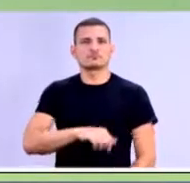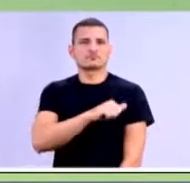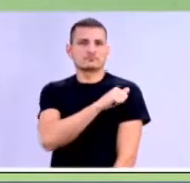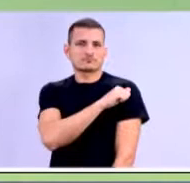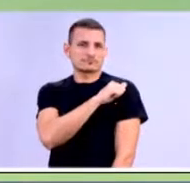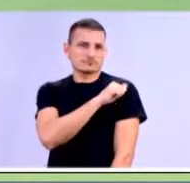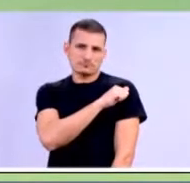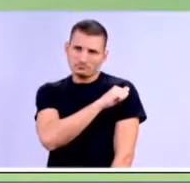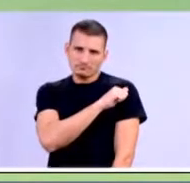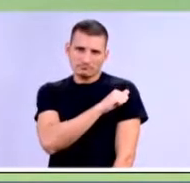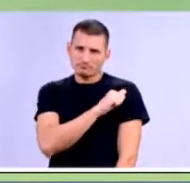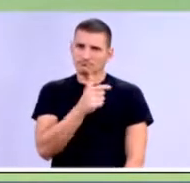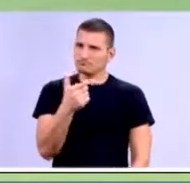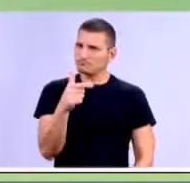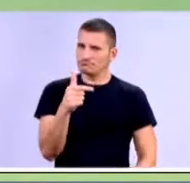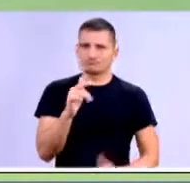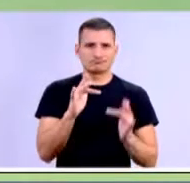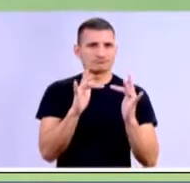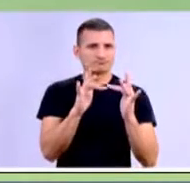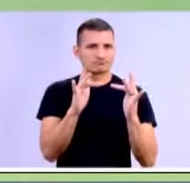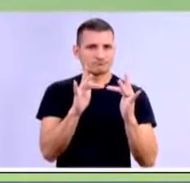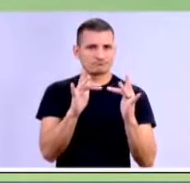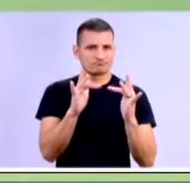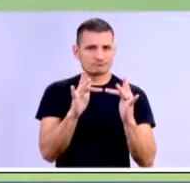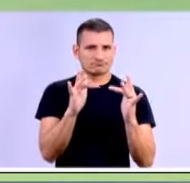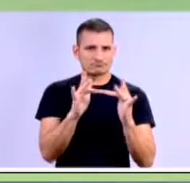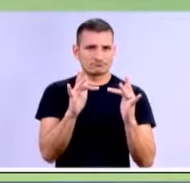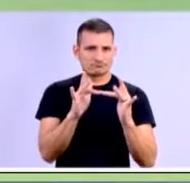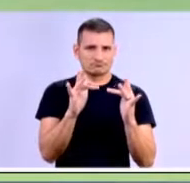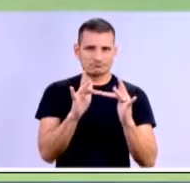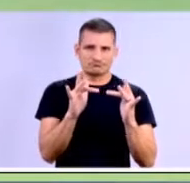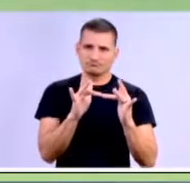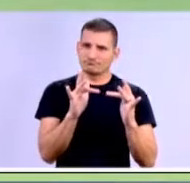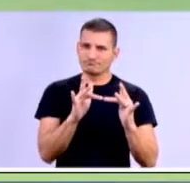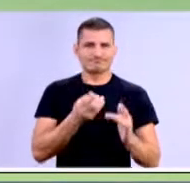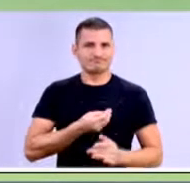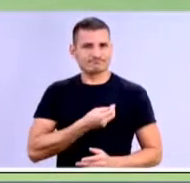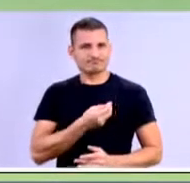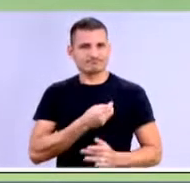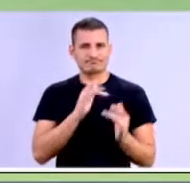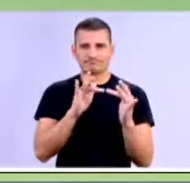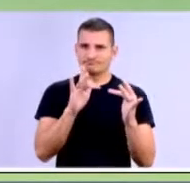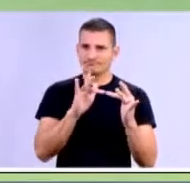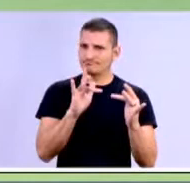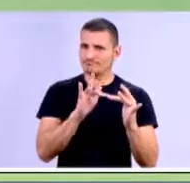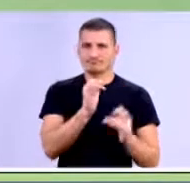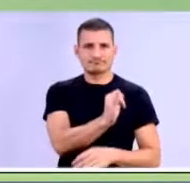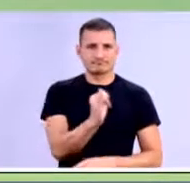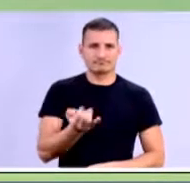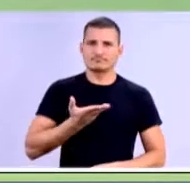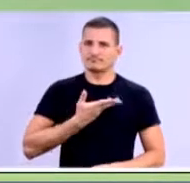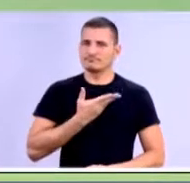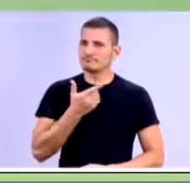não tem contato físico com os tutores e colegas.